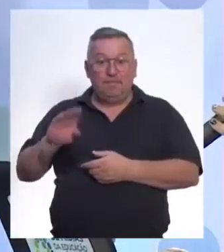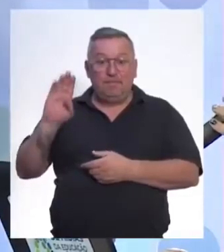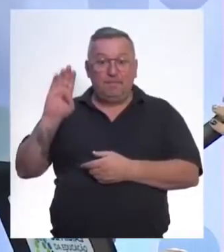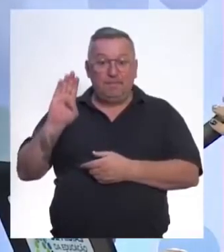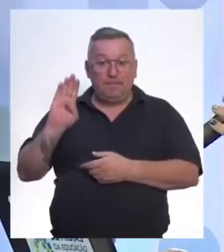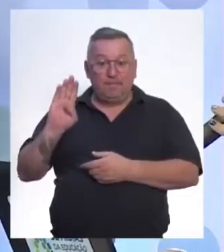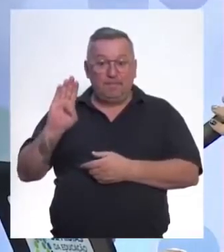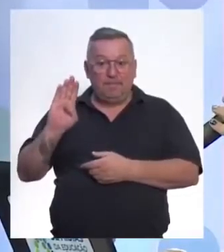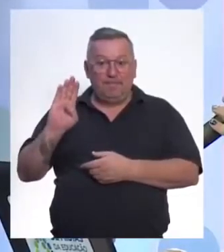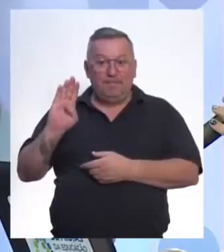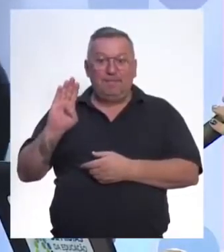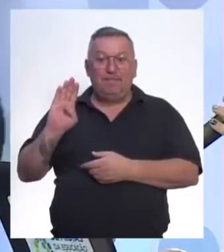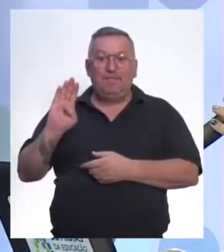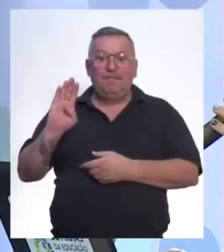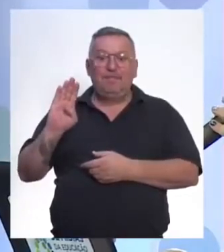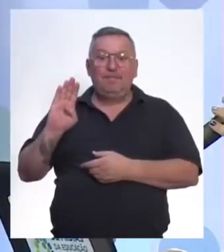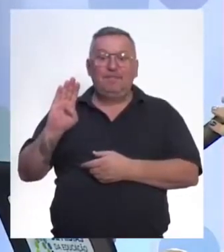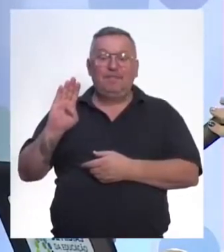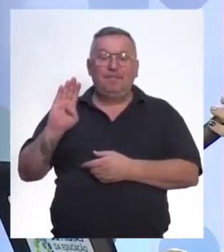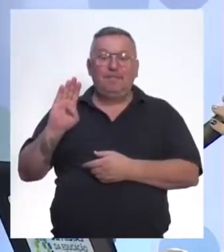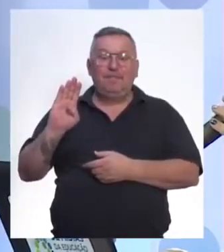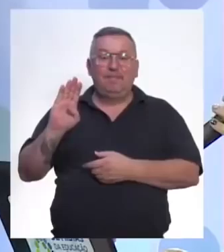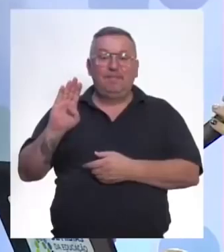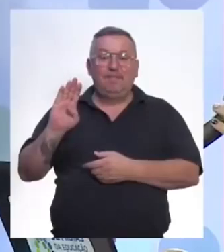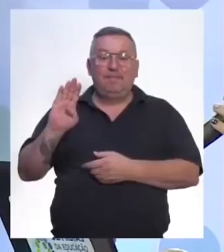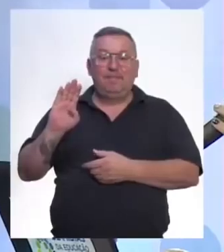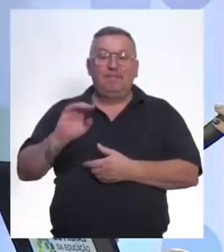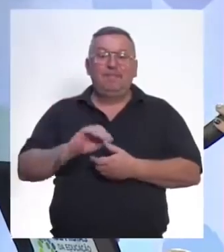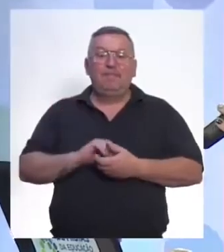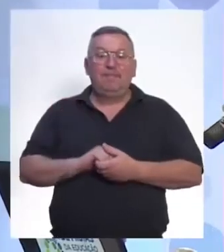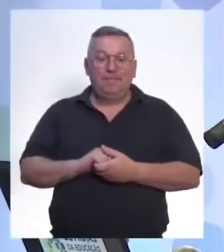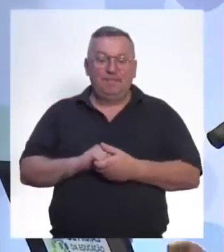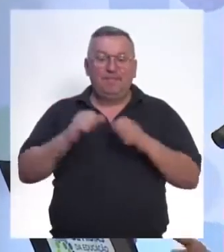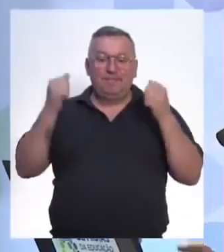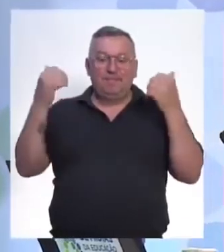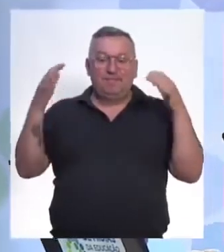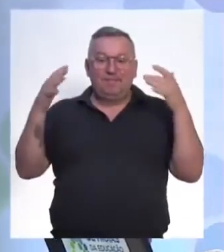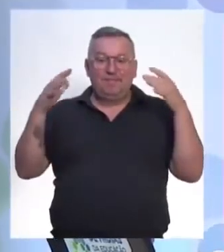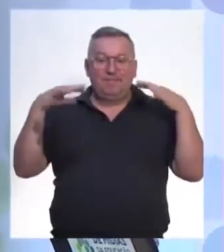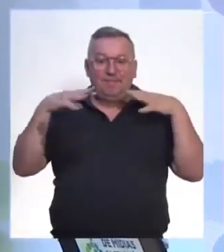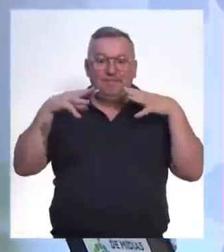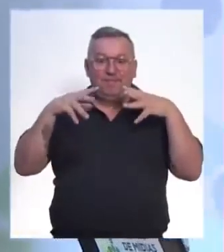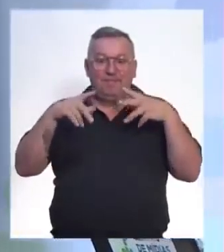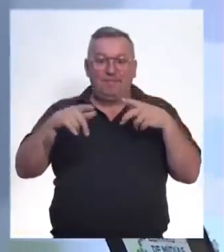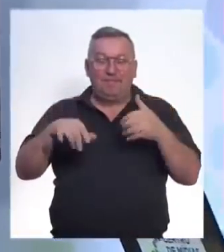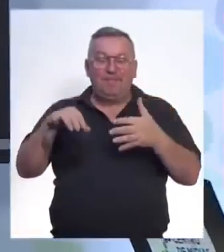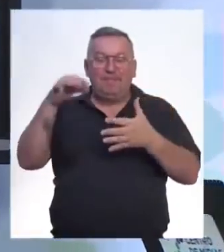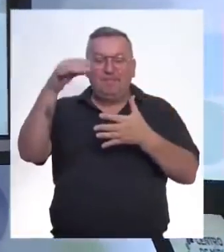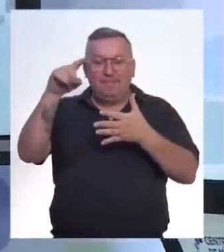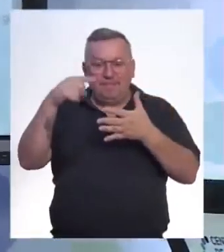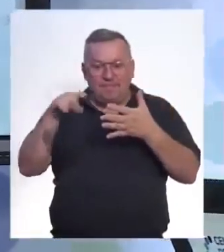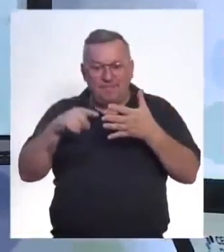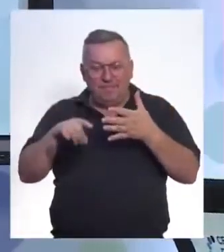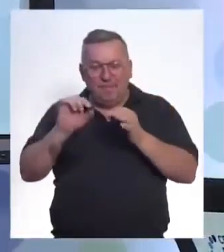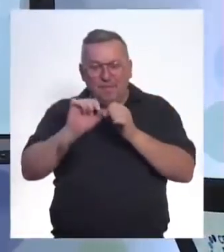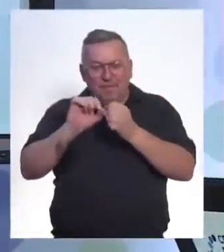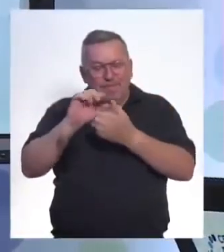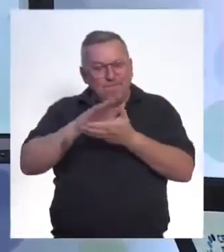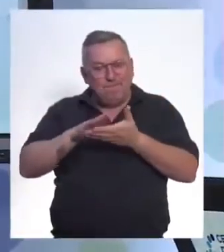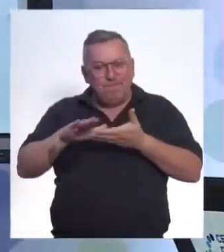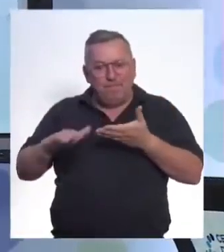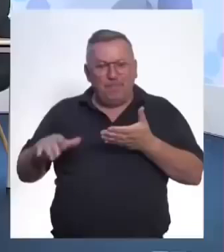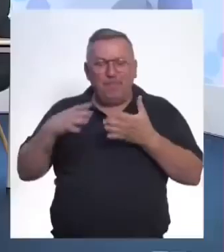alternativa correta para vocês é a alternativa B. Parabéns a todos que fizeram o exercício, a todos